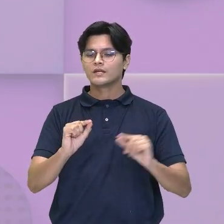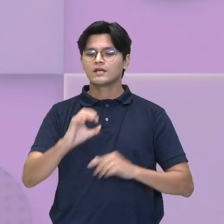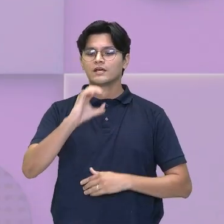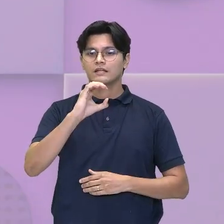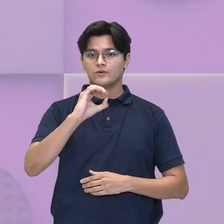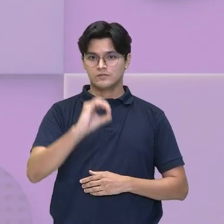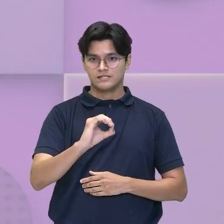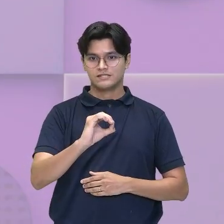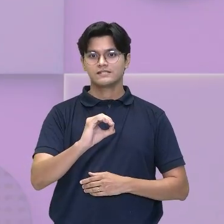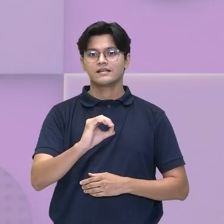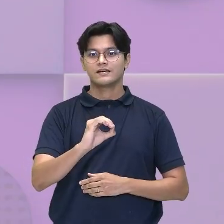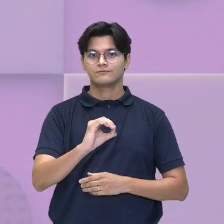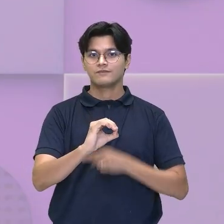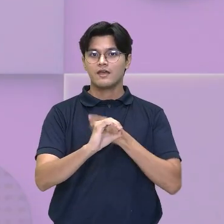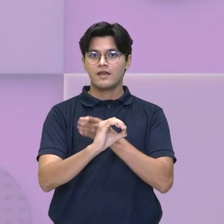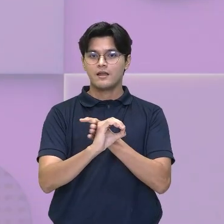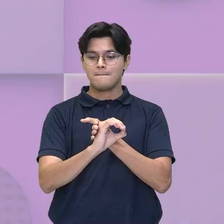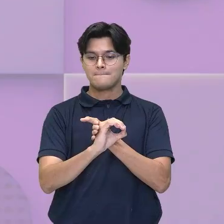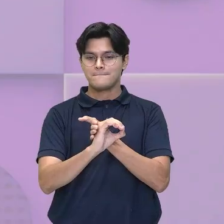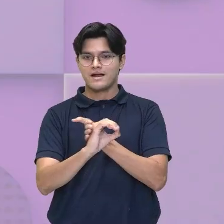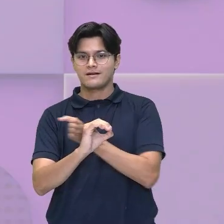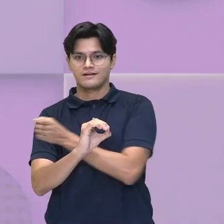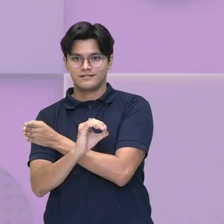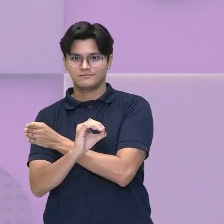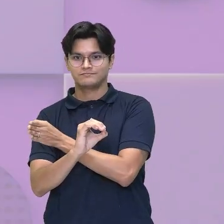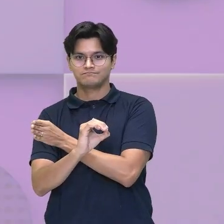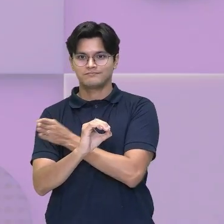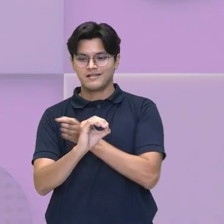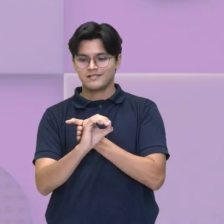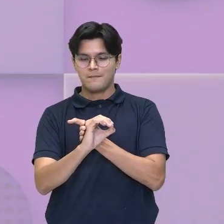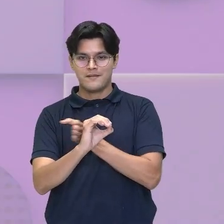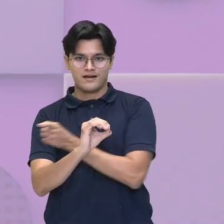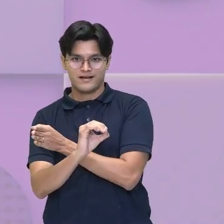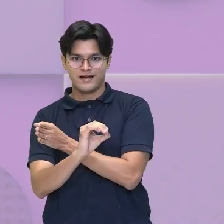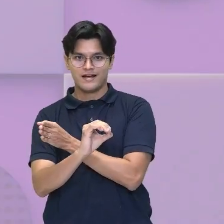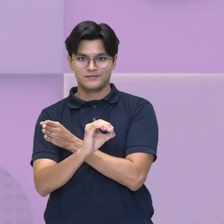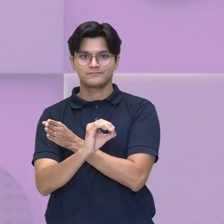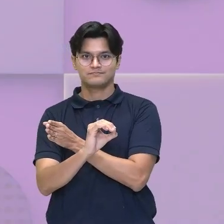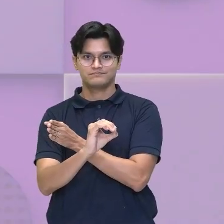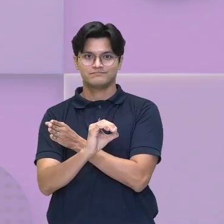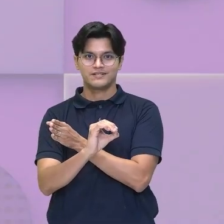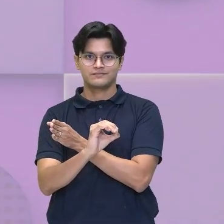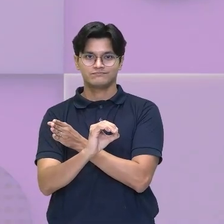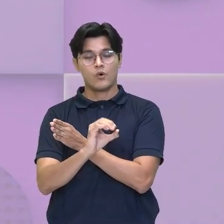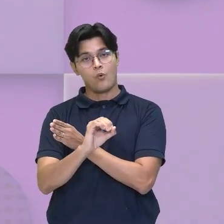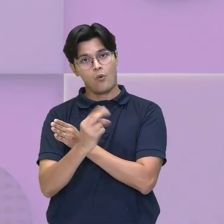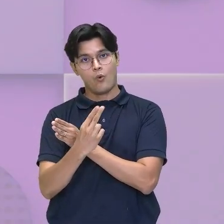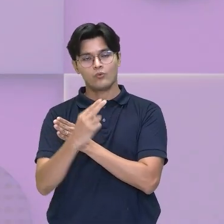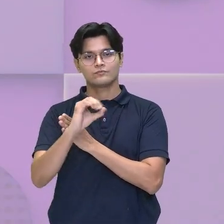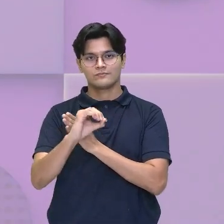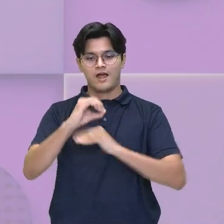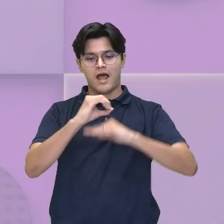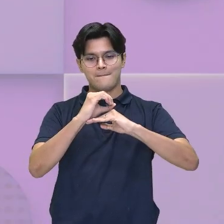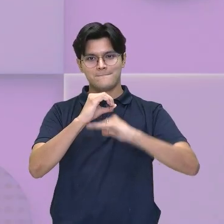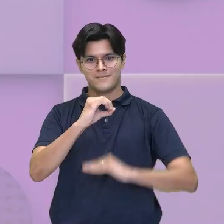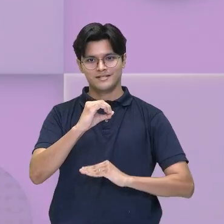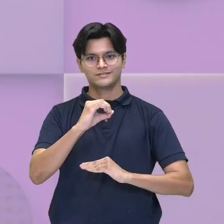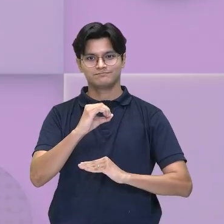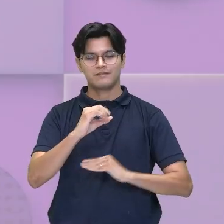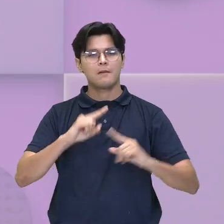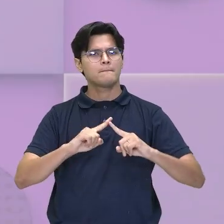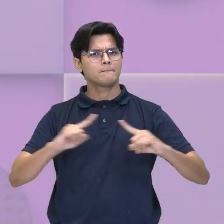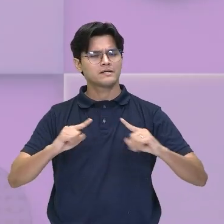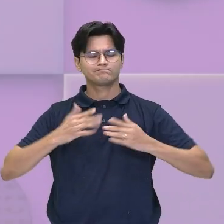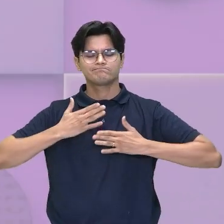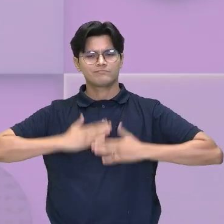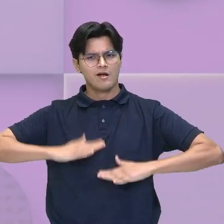exatamente atrás do zero ou abaixo do zero, tá bom? Mas fique tranquilo que